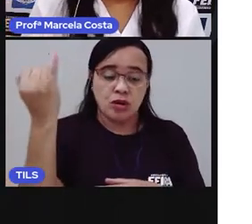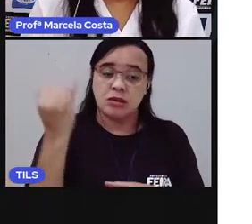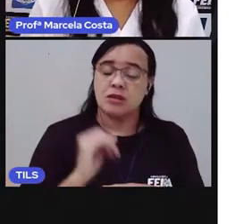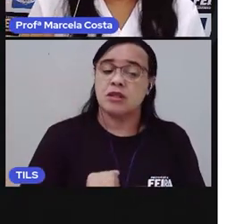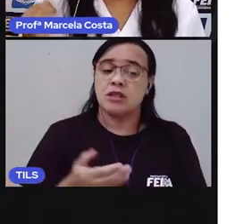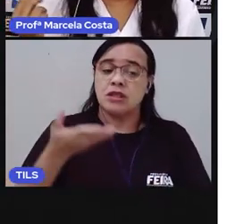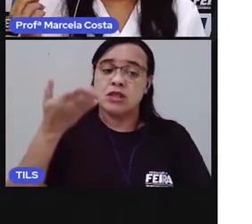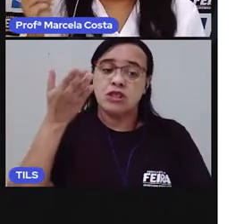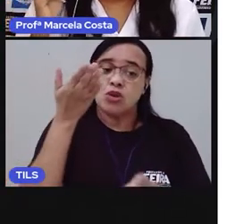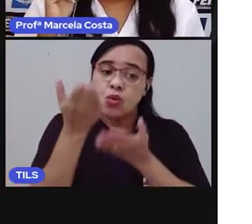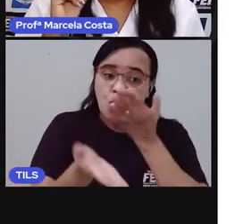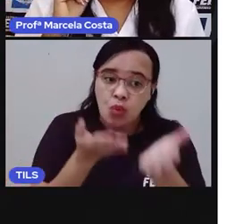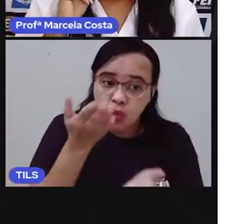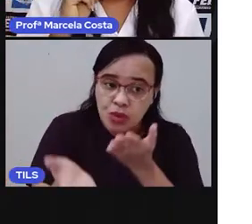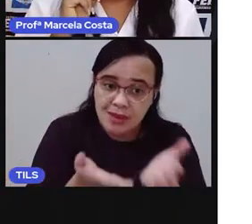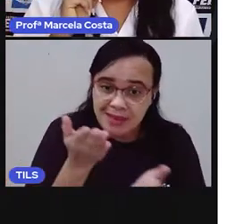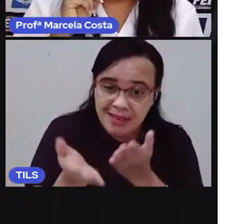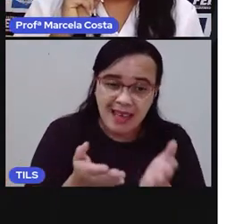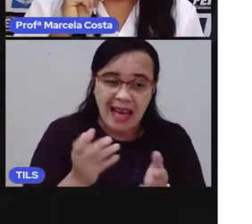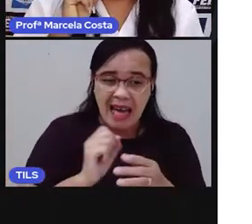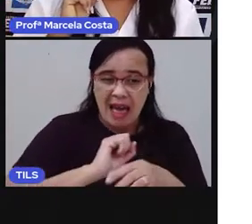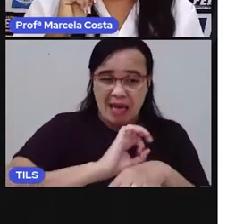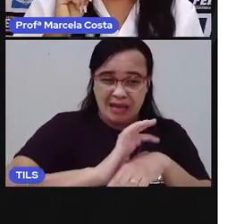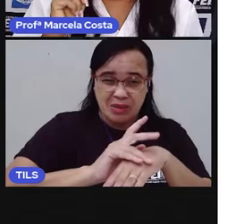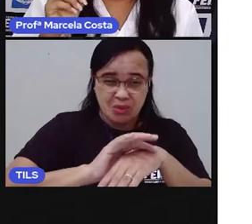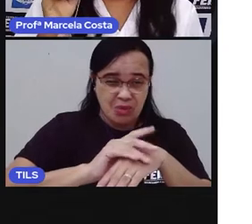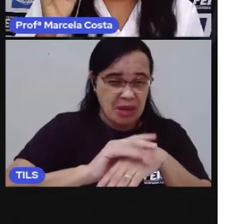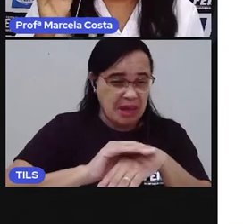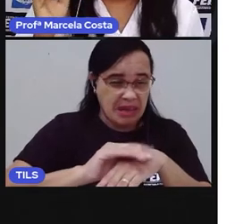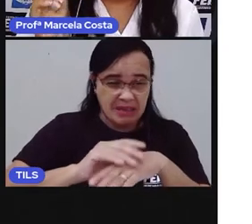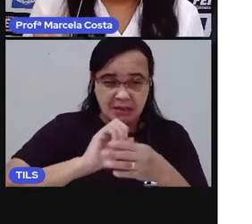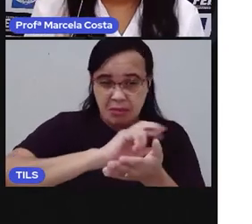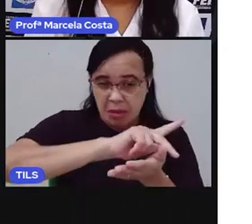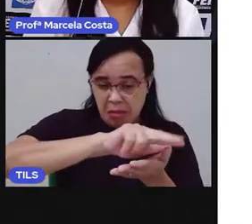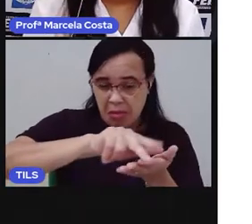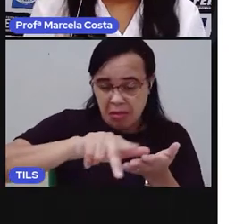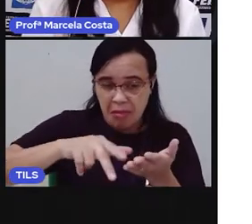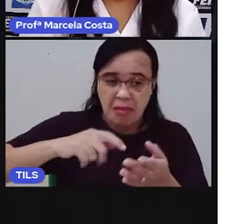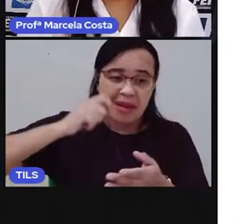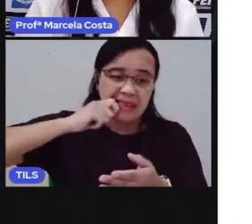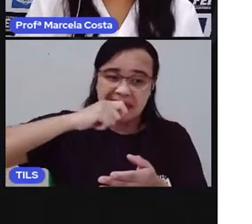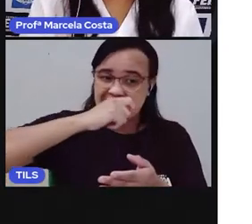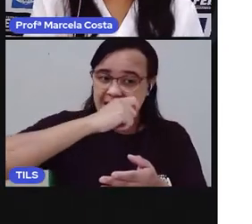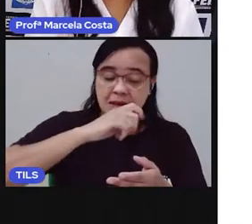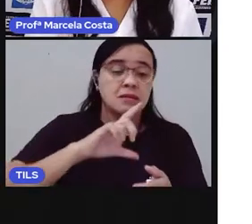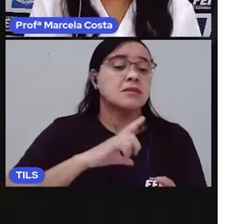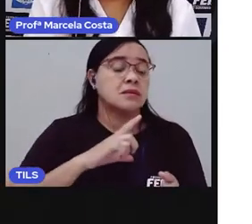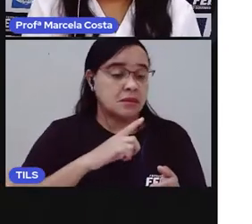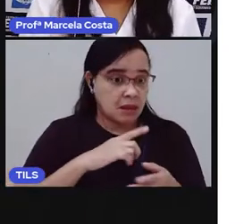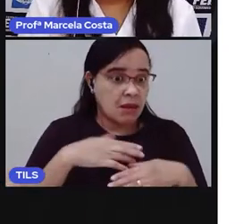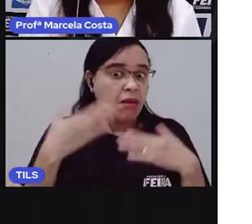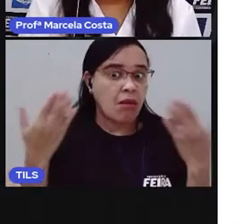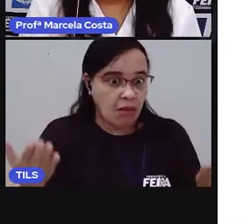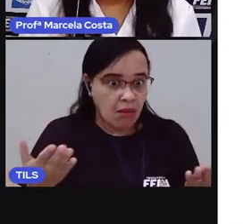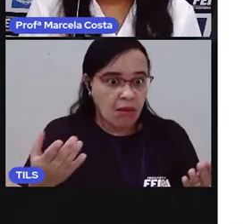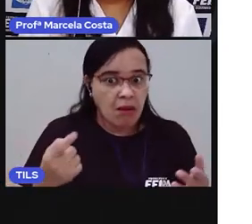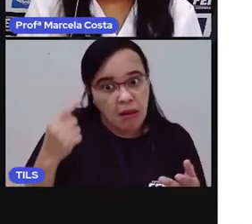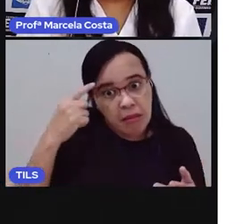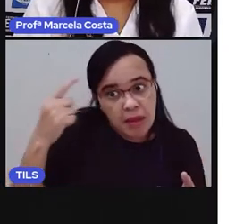cárie, pode ficar doentinho o seu dente a ponto de cair. Já pensou você perder um